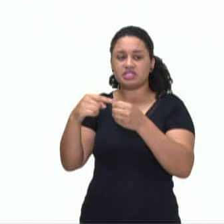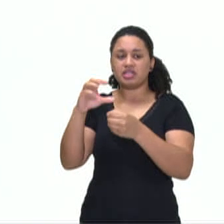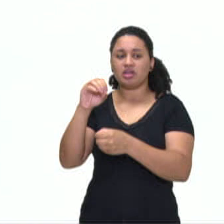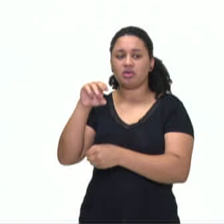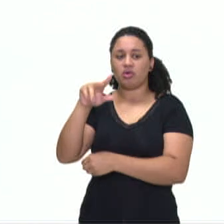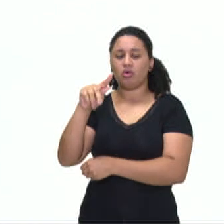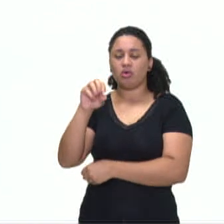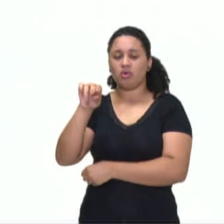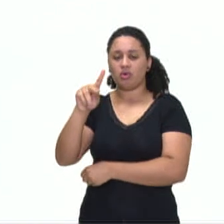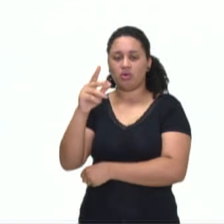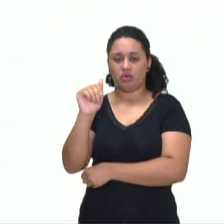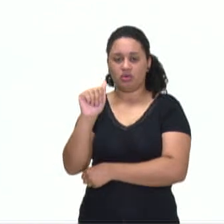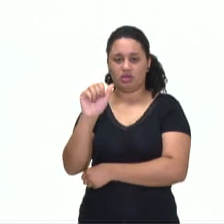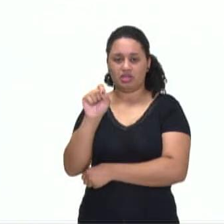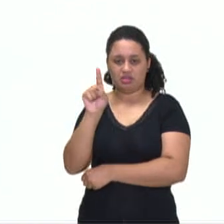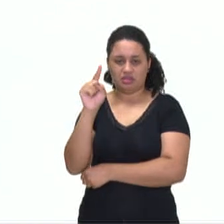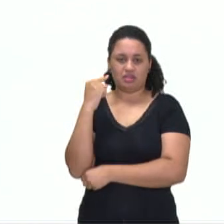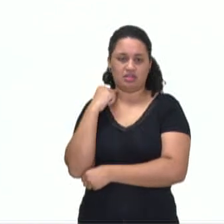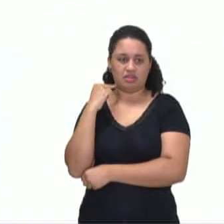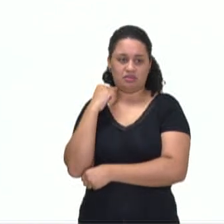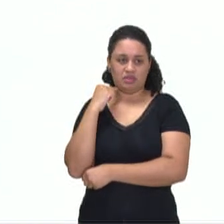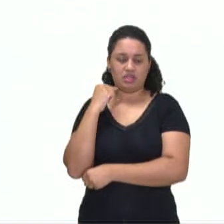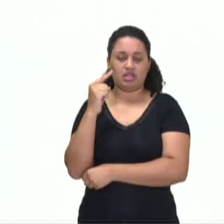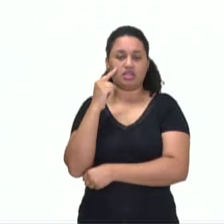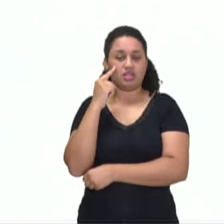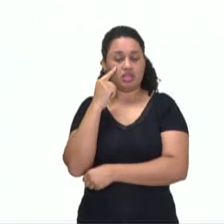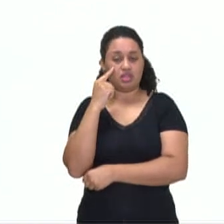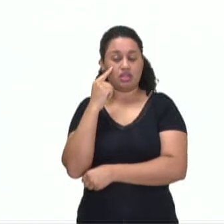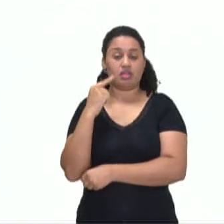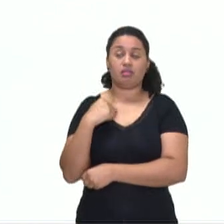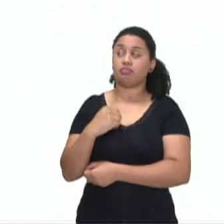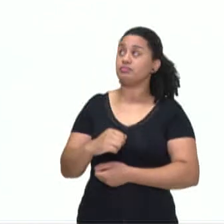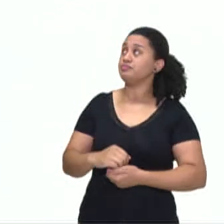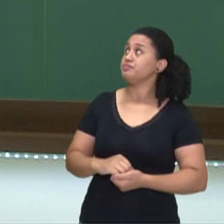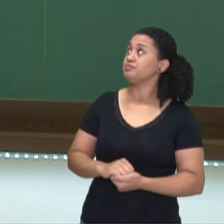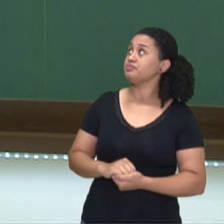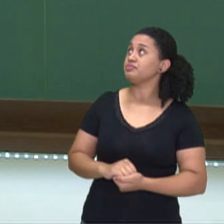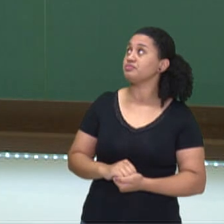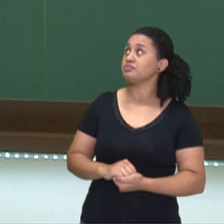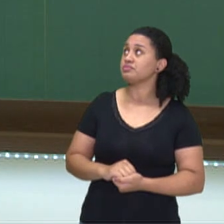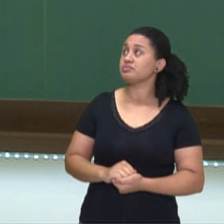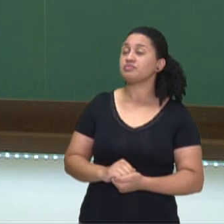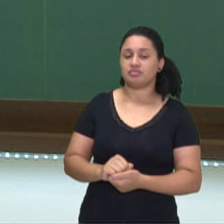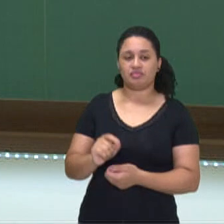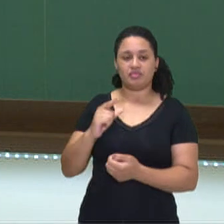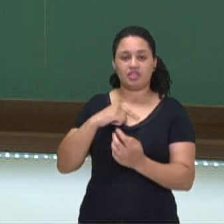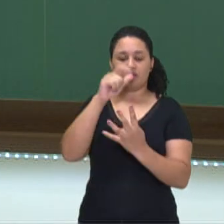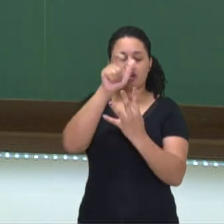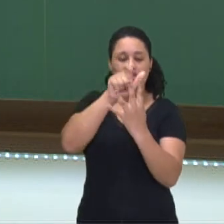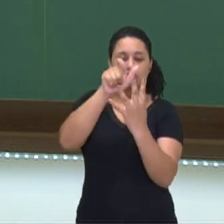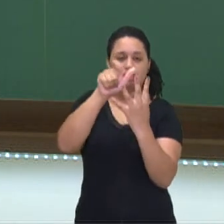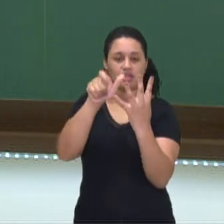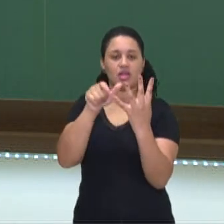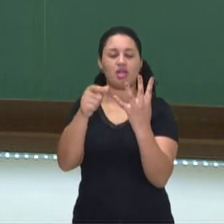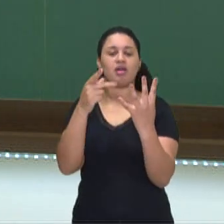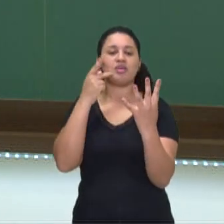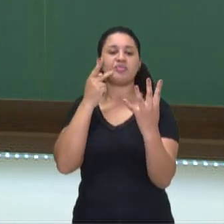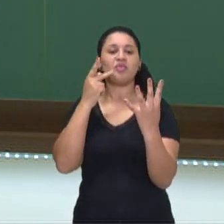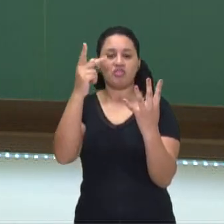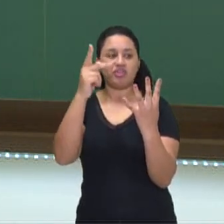a igreja de Bom Jesus de Matozinho, os 4 profetas de outros profetas, né? O Ezequiel, o Isaías, o Naum,